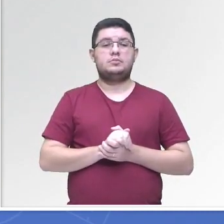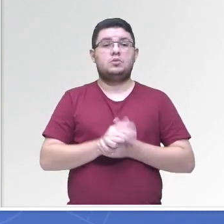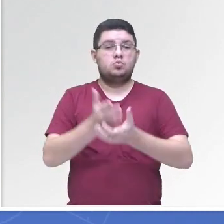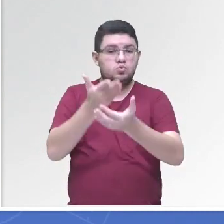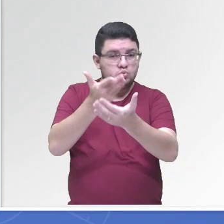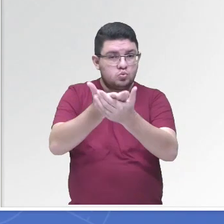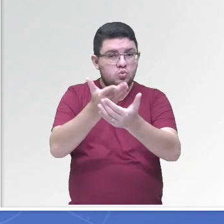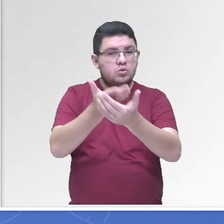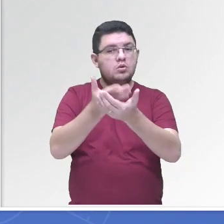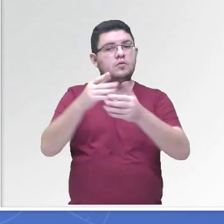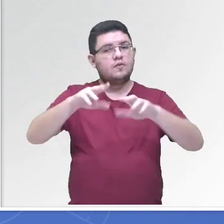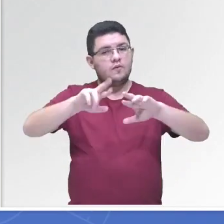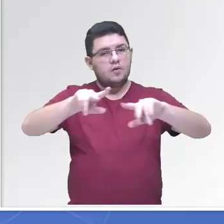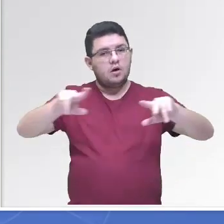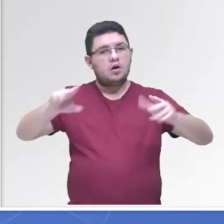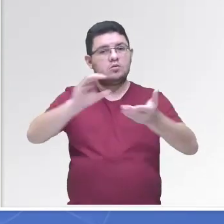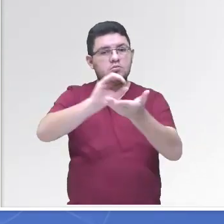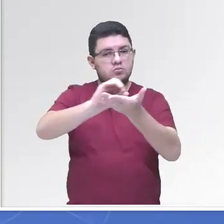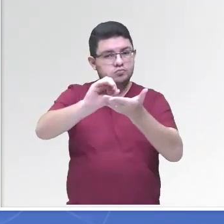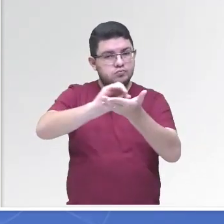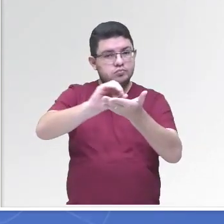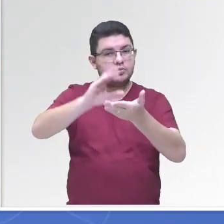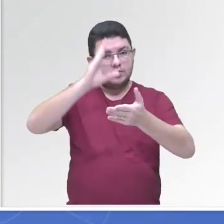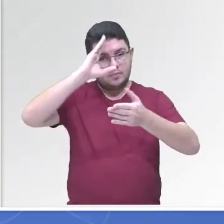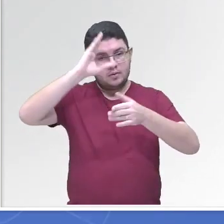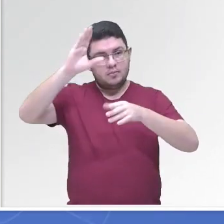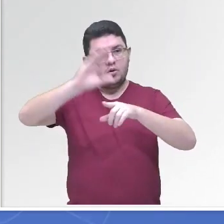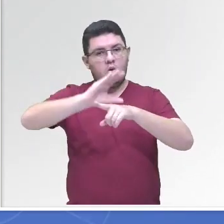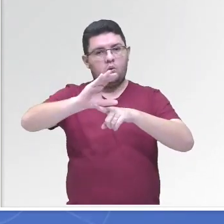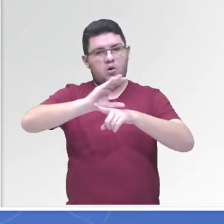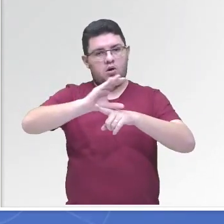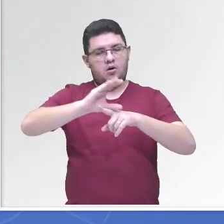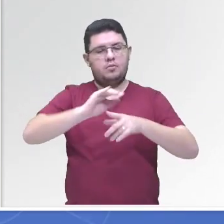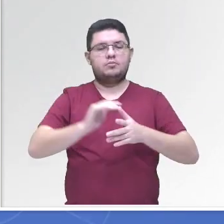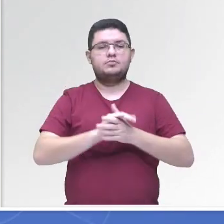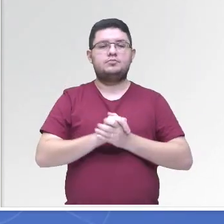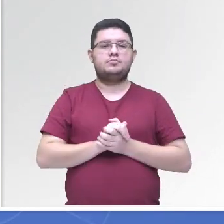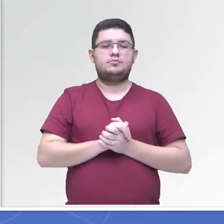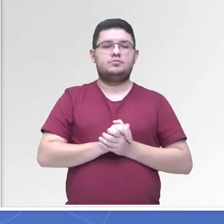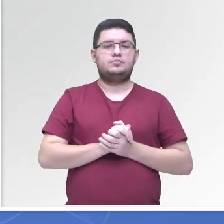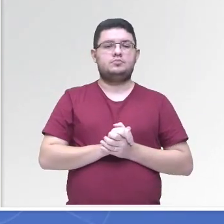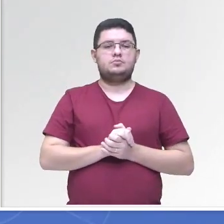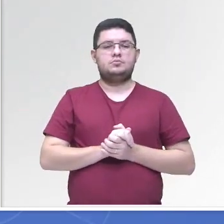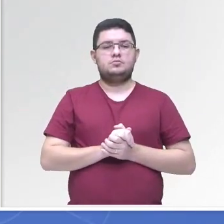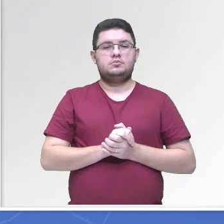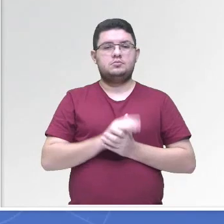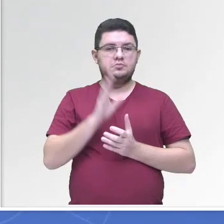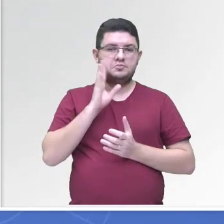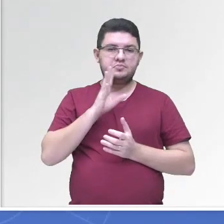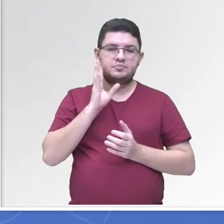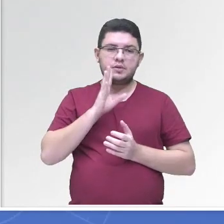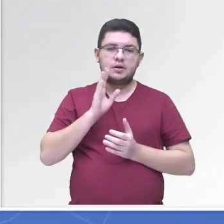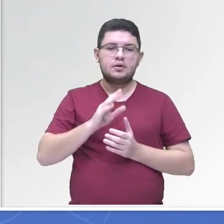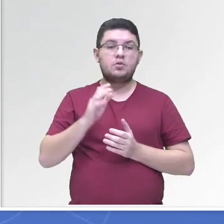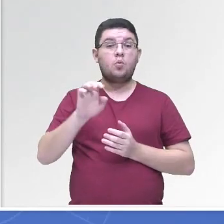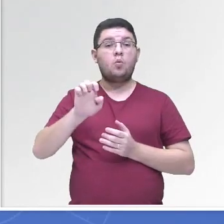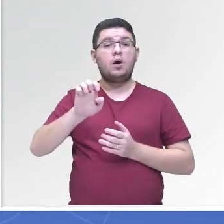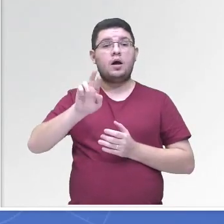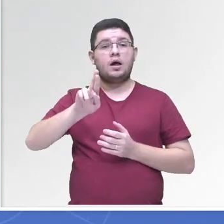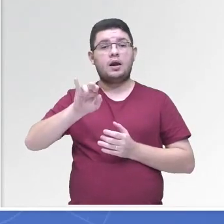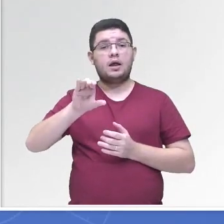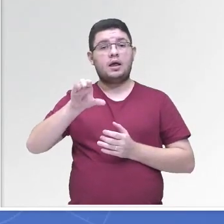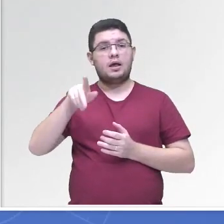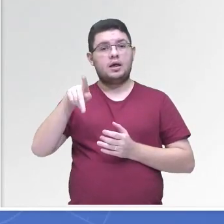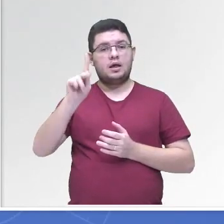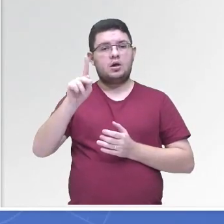compostos formados a partir do carbono. Legal a resposta. O Eric, letra A, mas nem